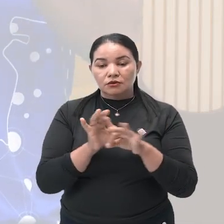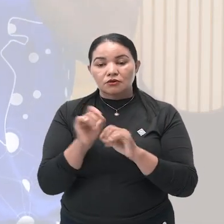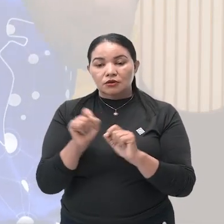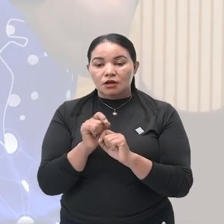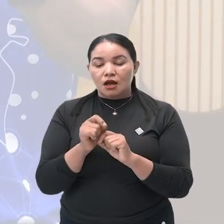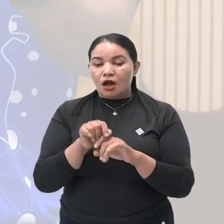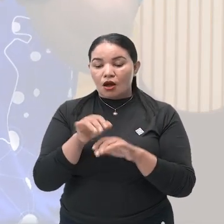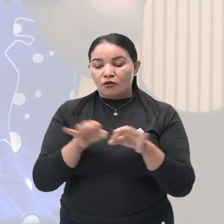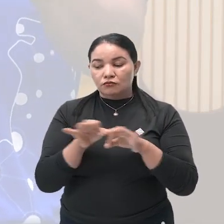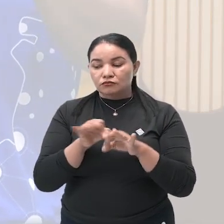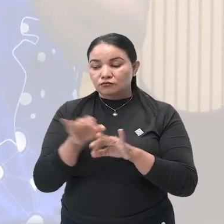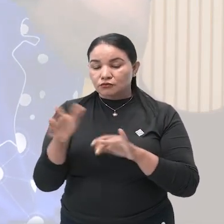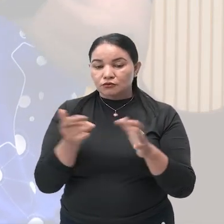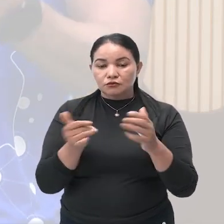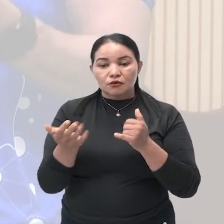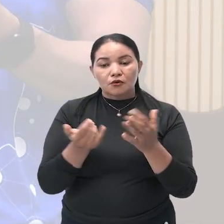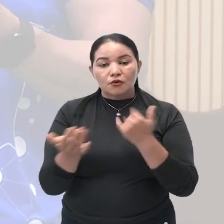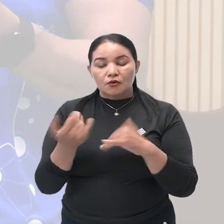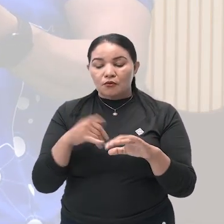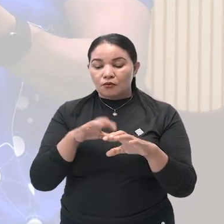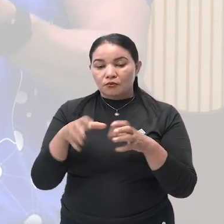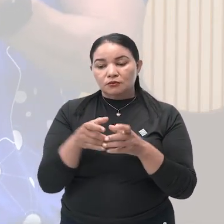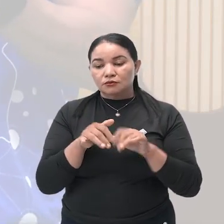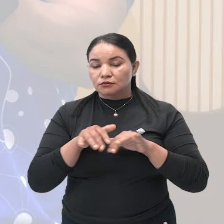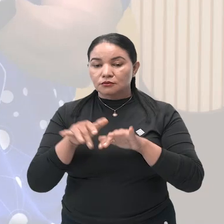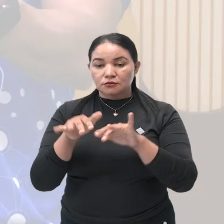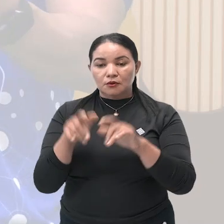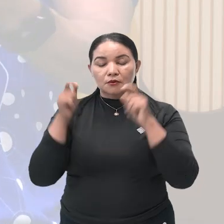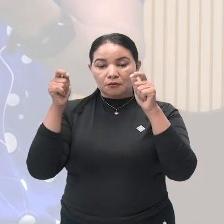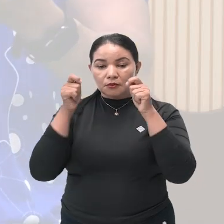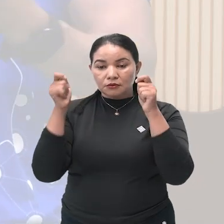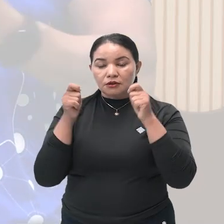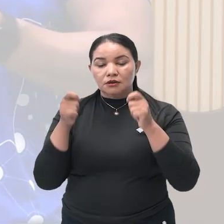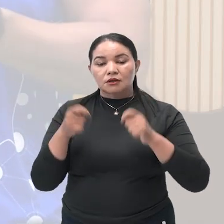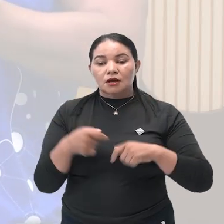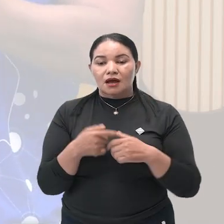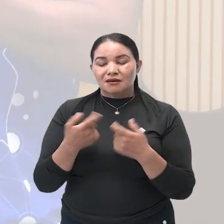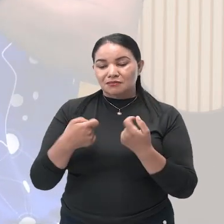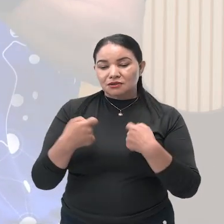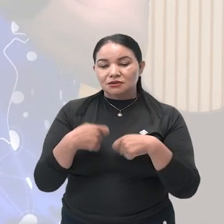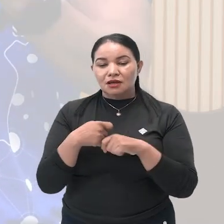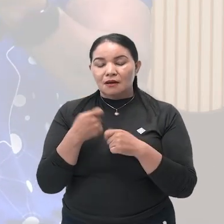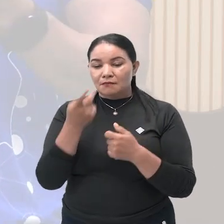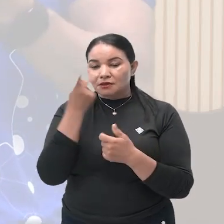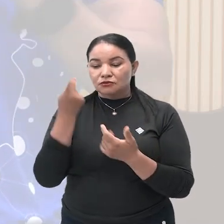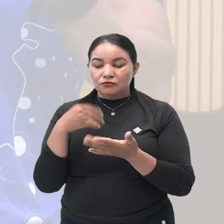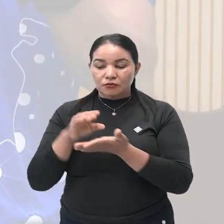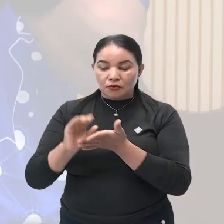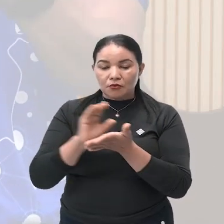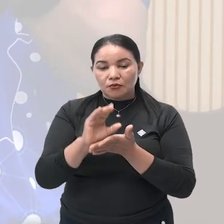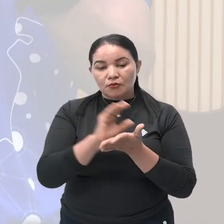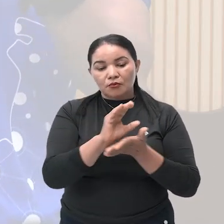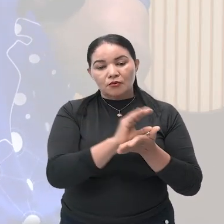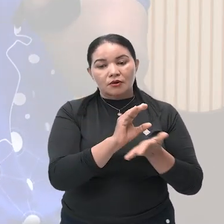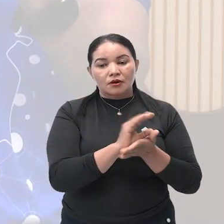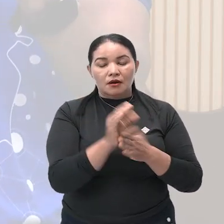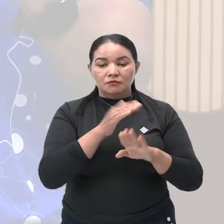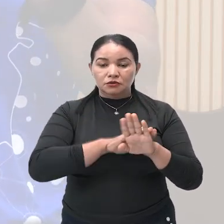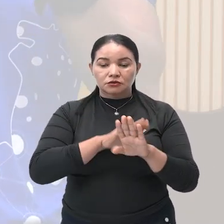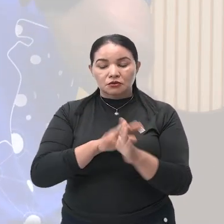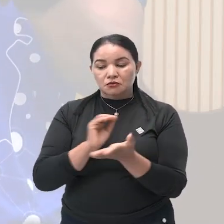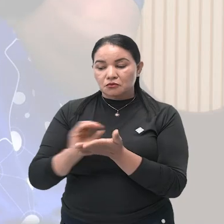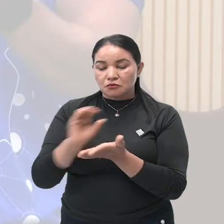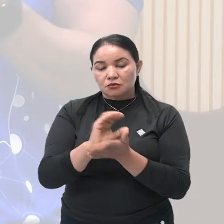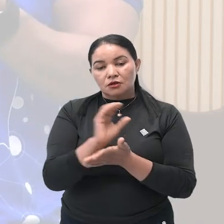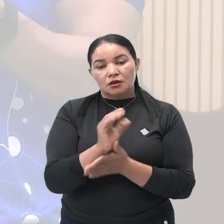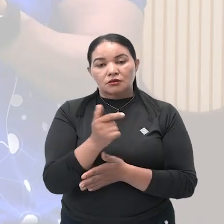os protestos, organizam os movimentos, tá bom? Sem a necessidade de ter alguém financiando, alguém por detrás disso. É muito espontâneo,